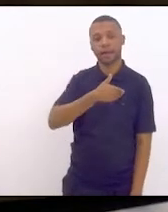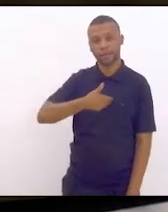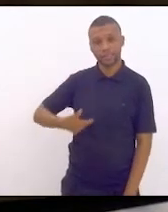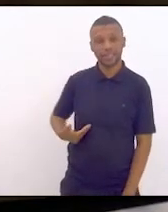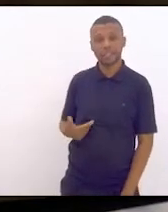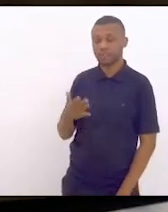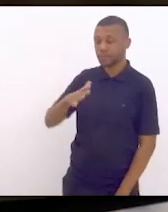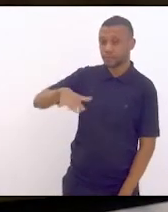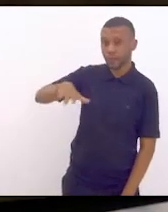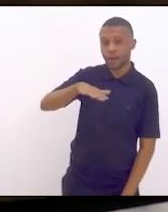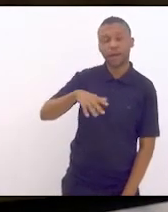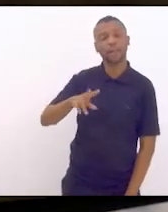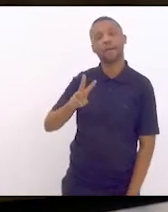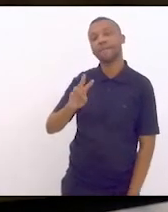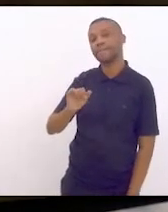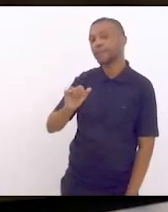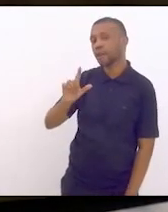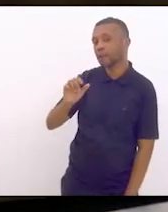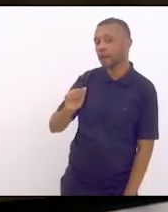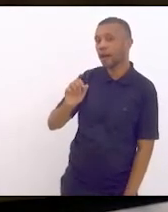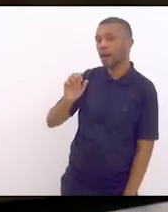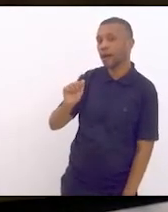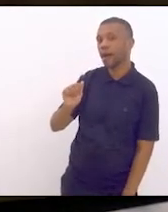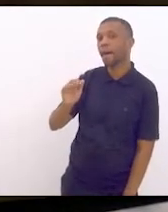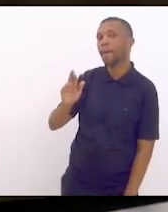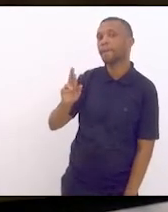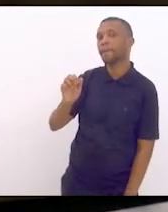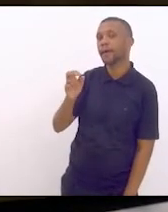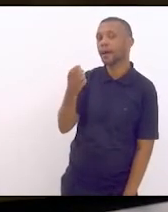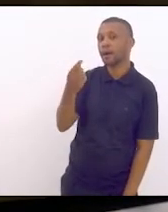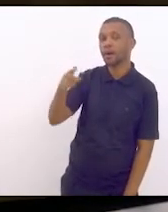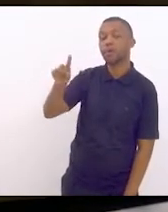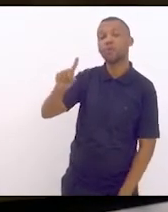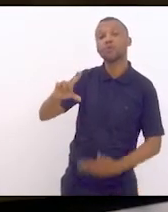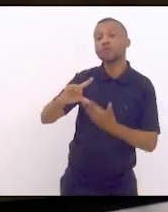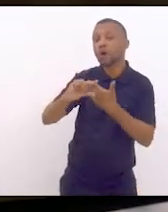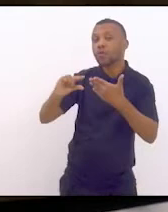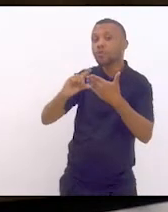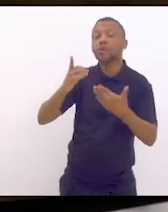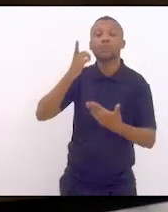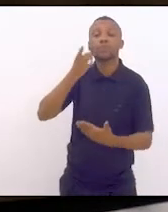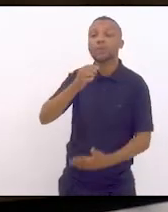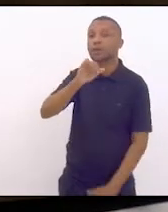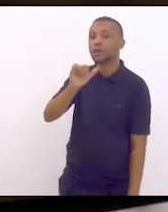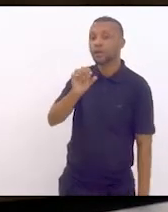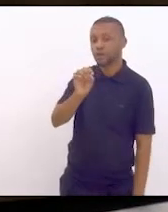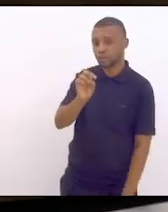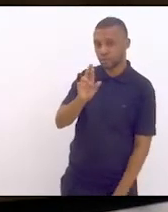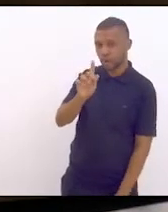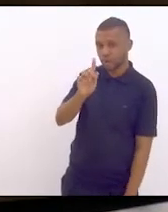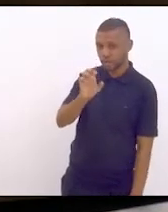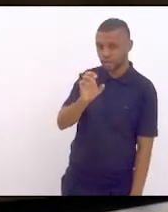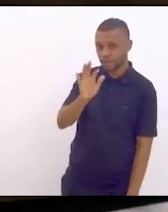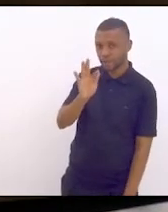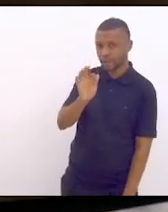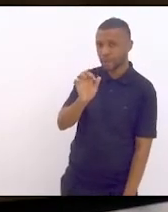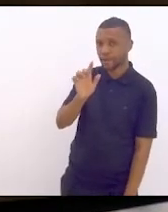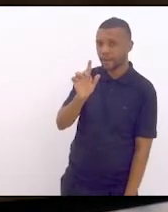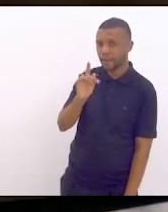Abraão, de autoria dos deputados Jorge Felipe Neto e André